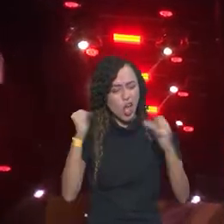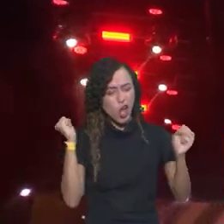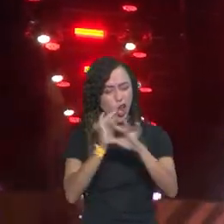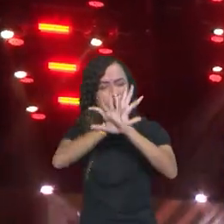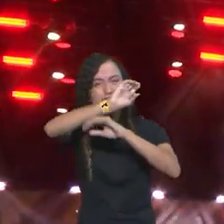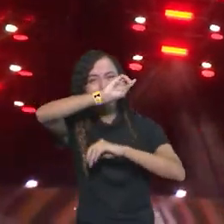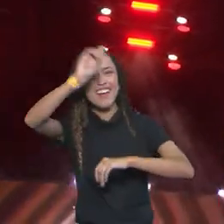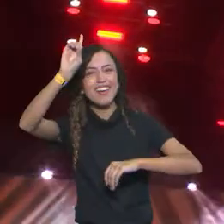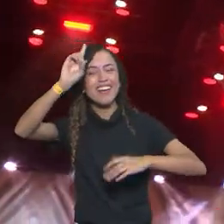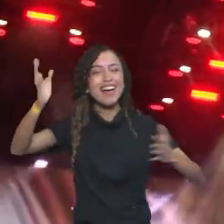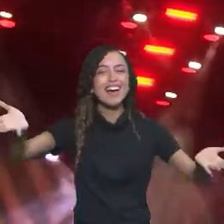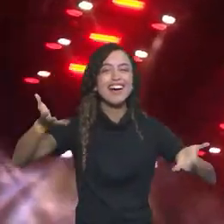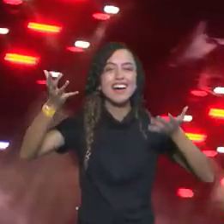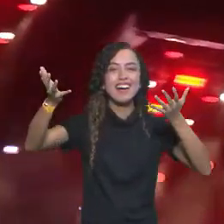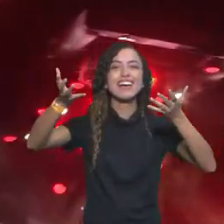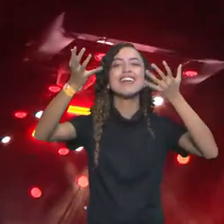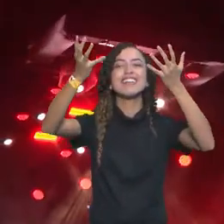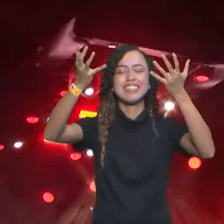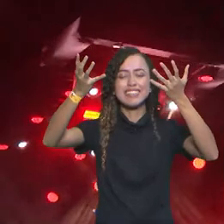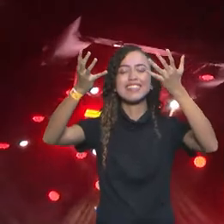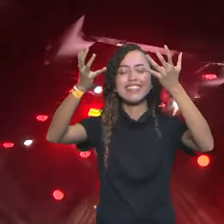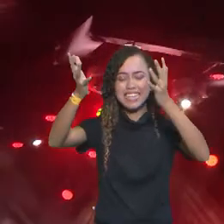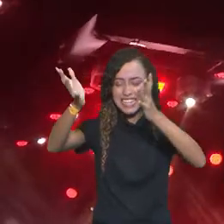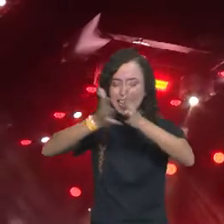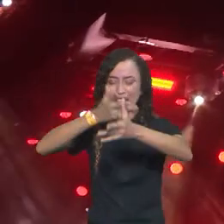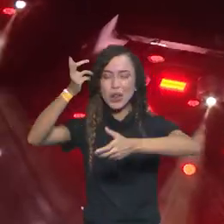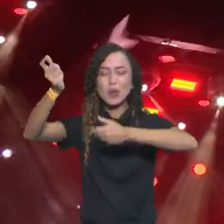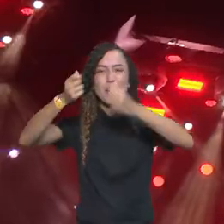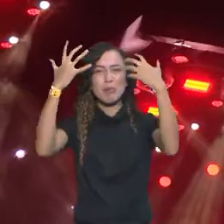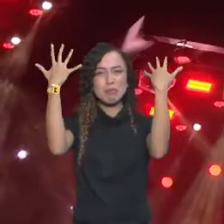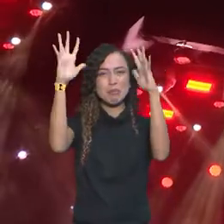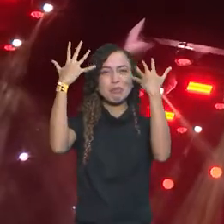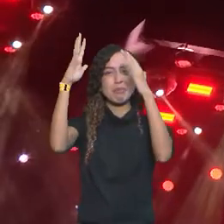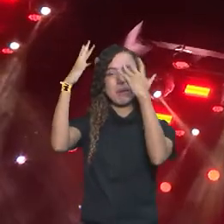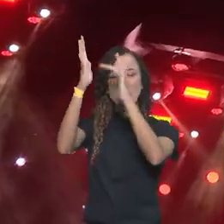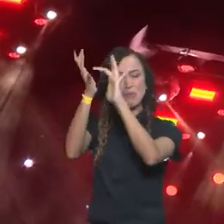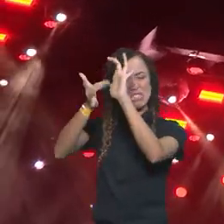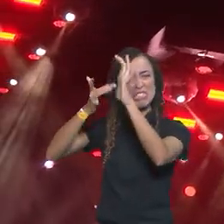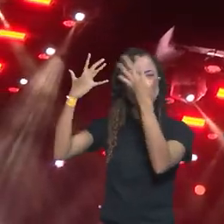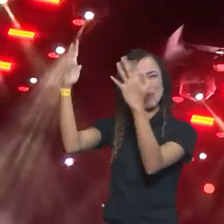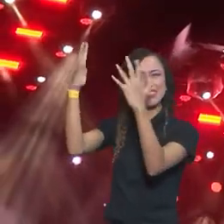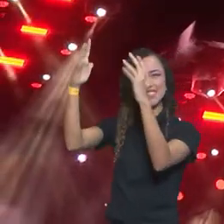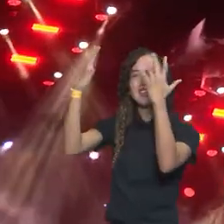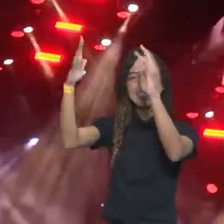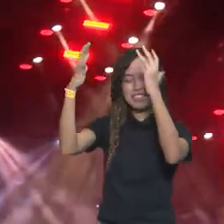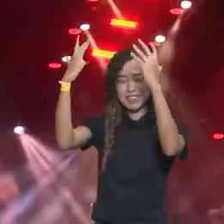pode dar um glória a Deus onde nós tão forte aplauso a Jesus